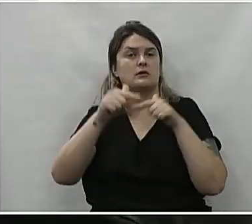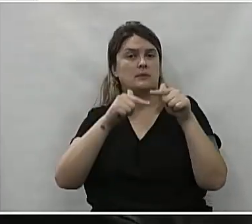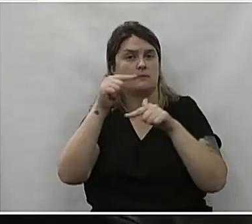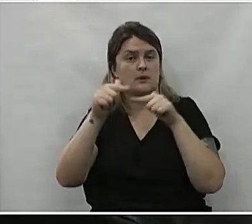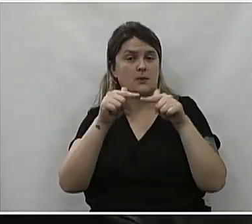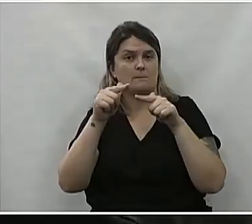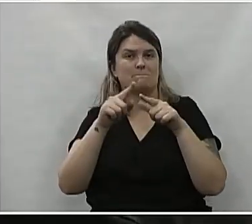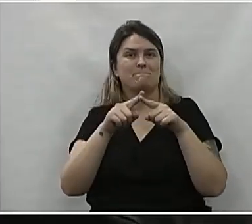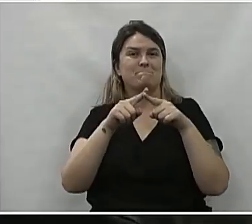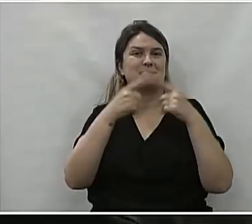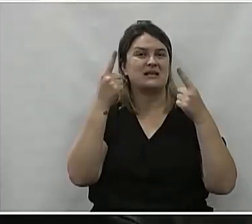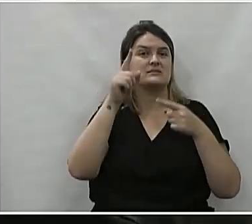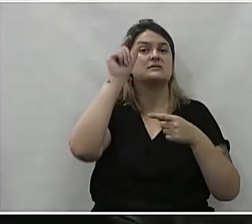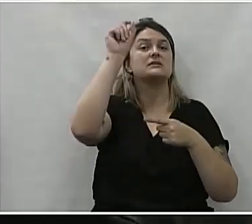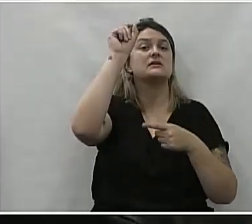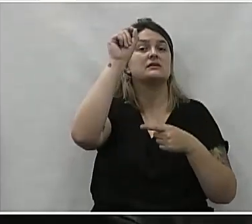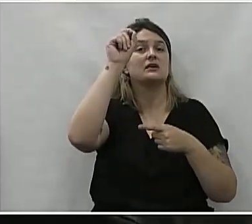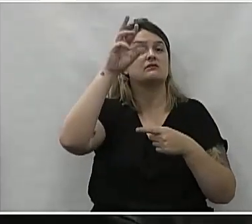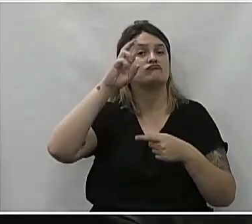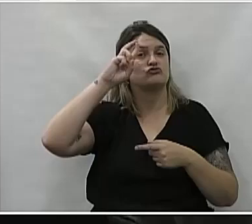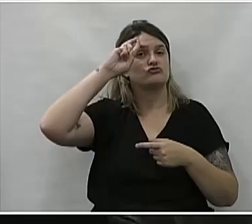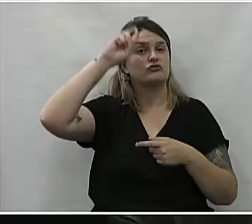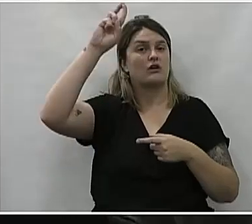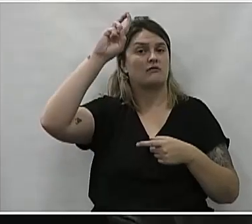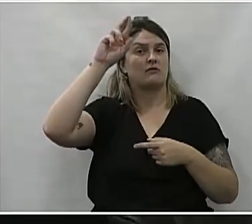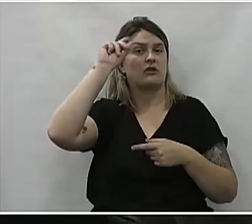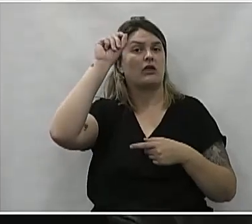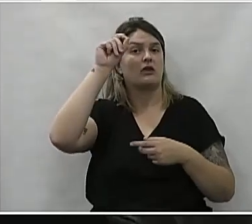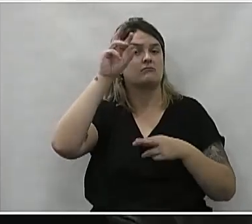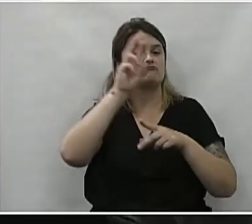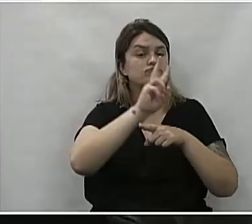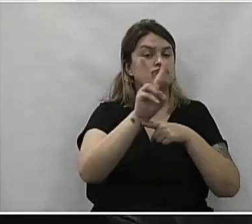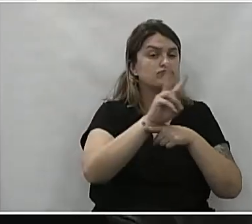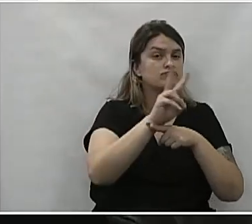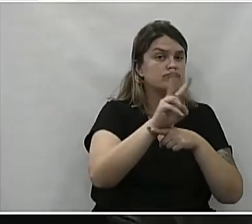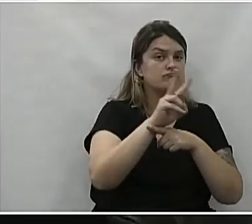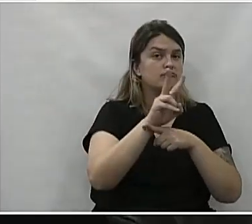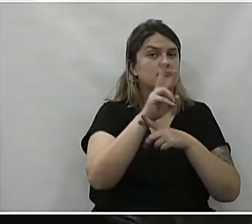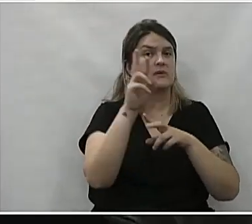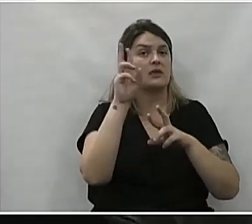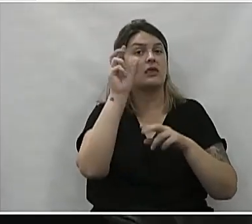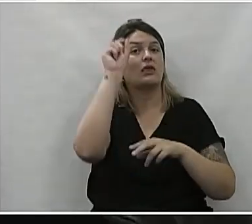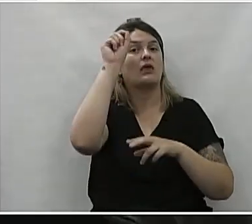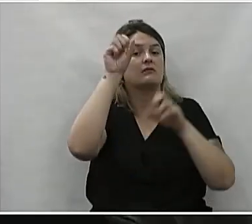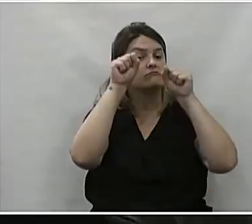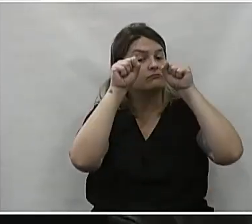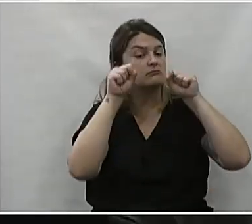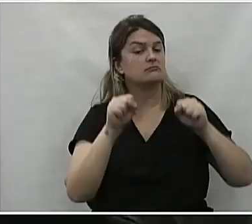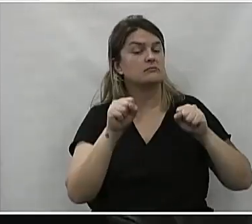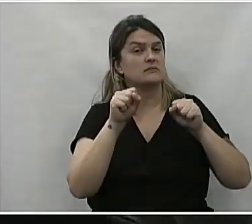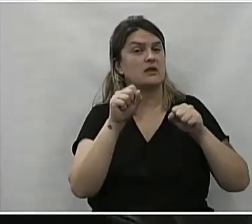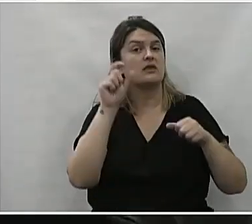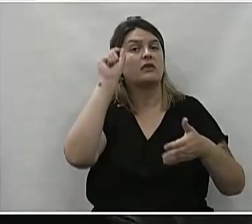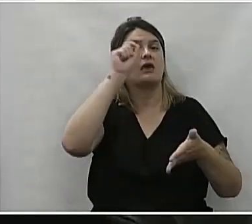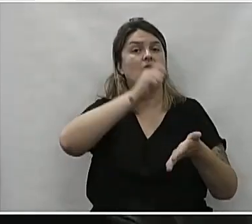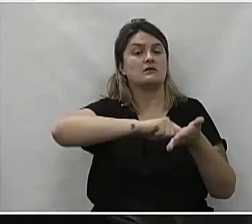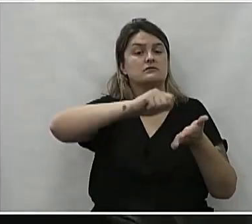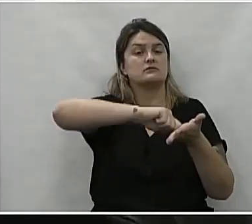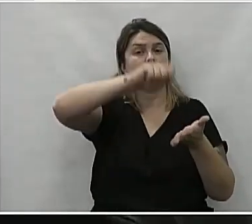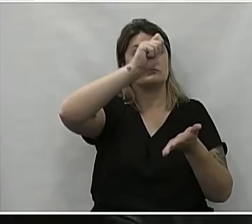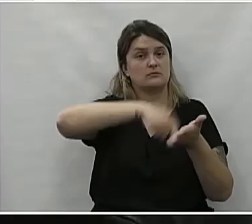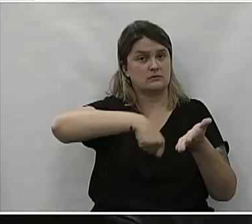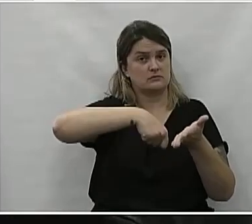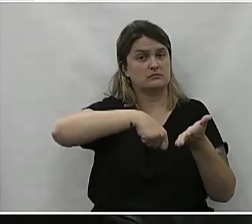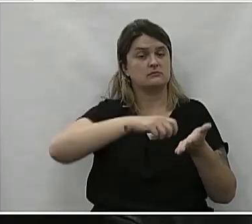Mas há alguém que responde pela empresa Há um encarregado Há um diretor Há alguém que assinou um contrato com a